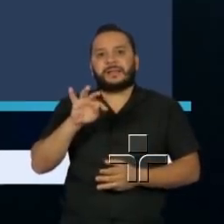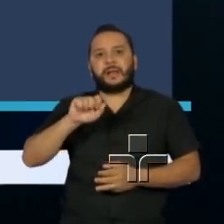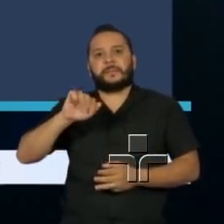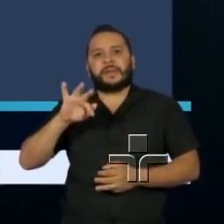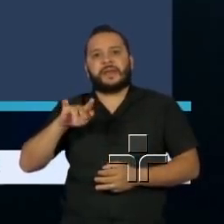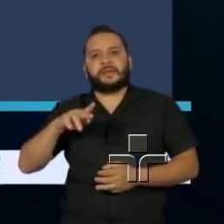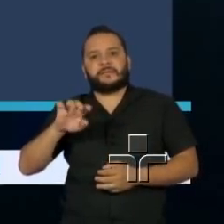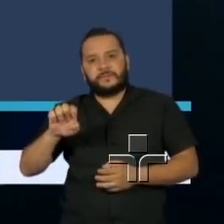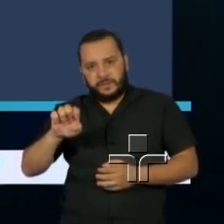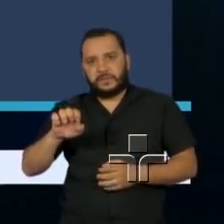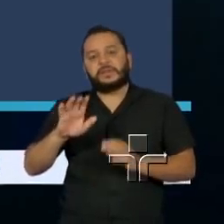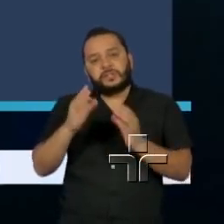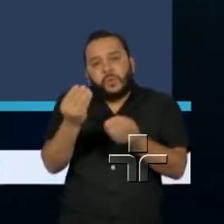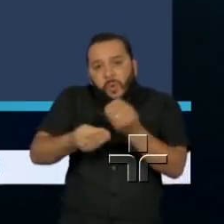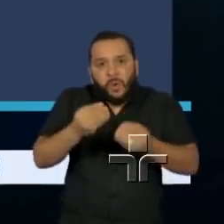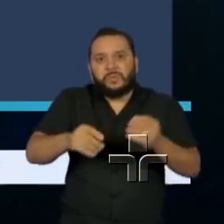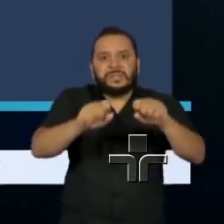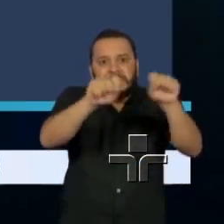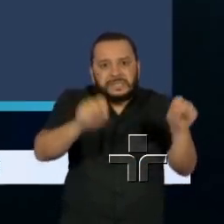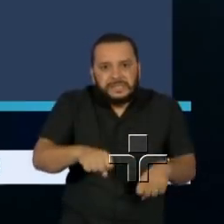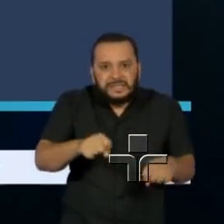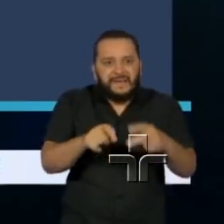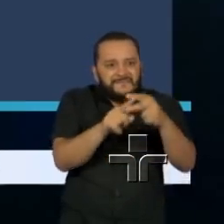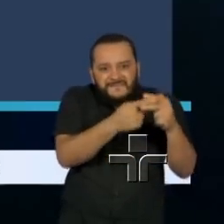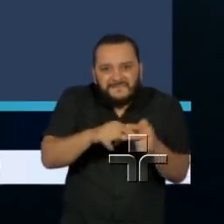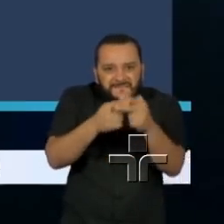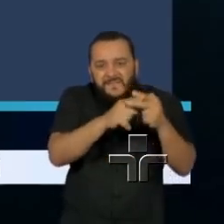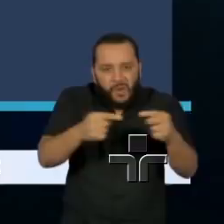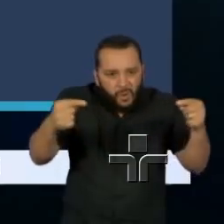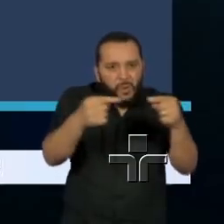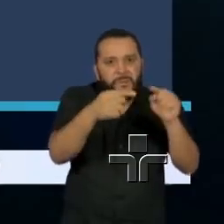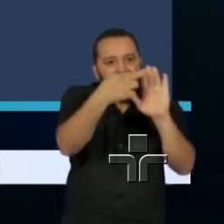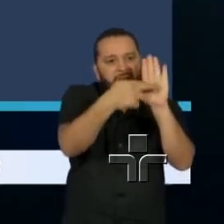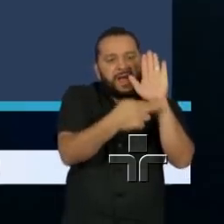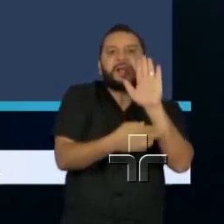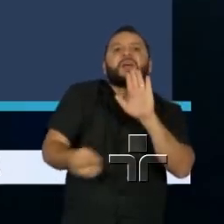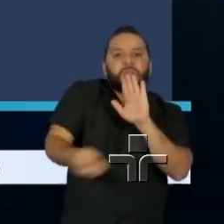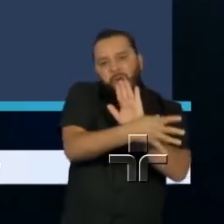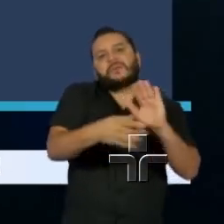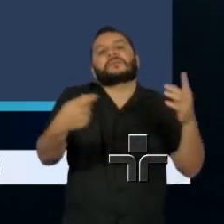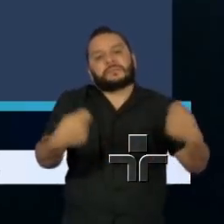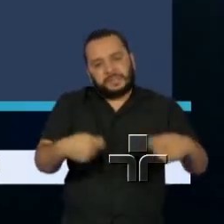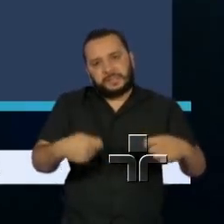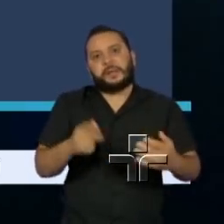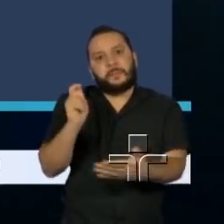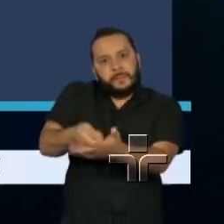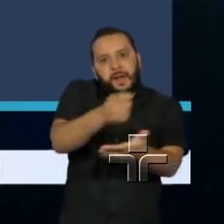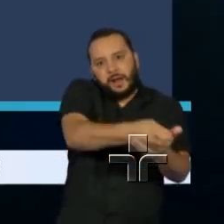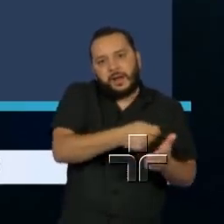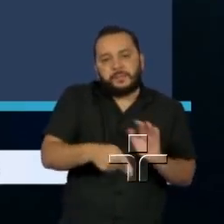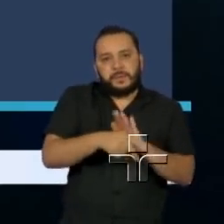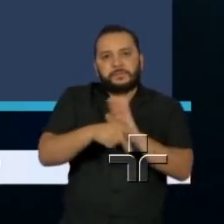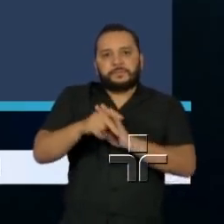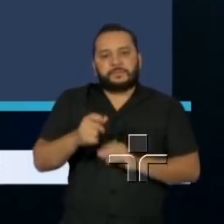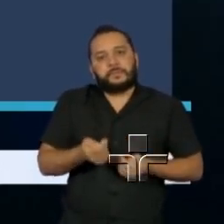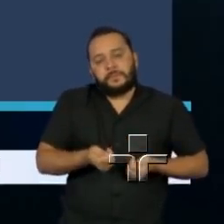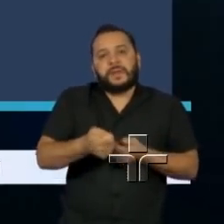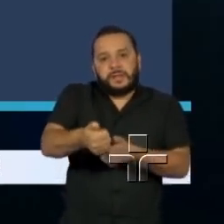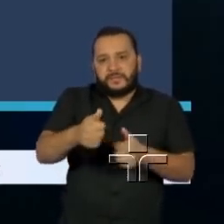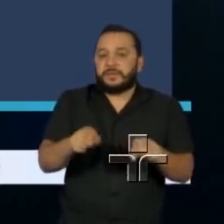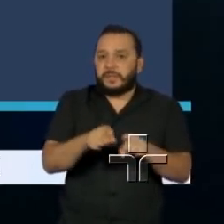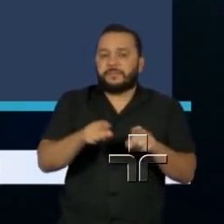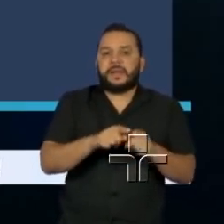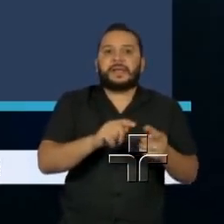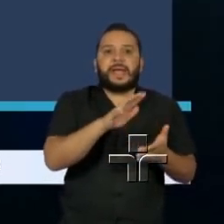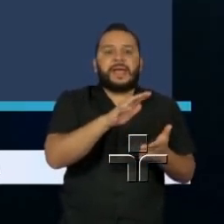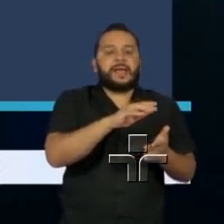informação, para formatar os 6 sistemas de concessão, manutenção e pagamento de benefícios, além de atualização do Cadastro